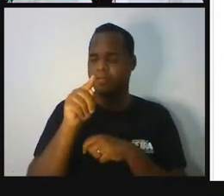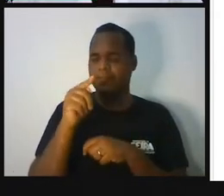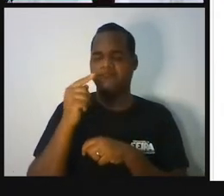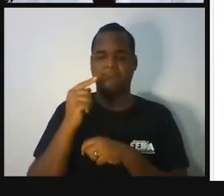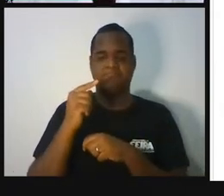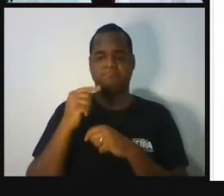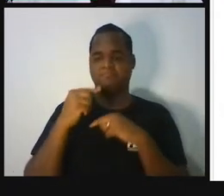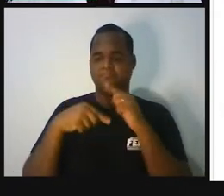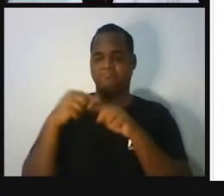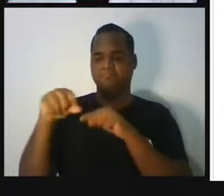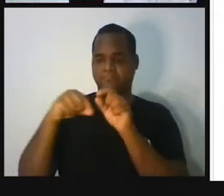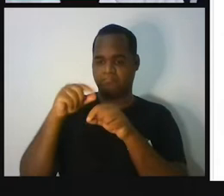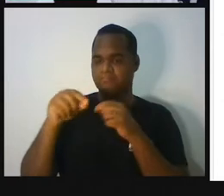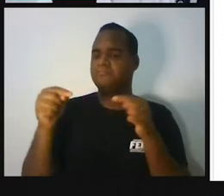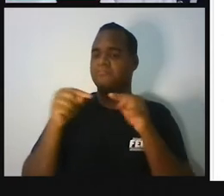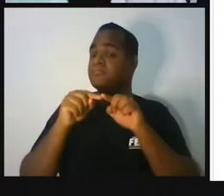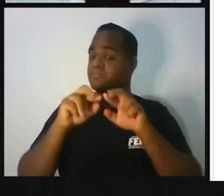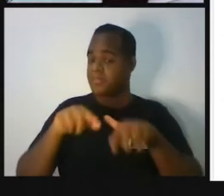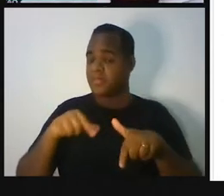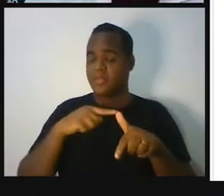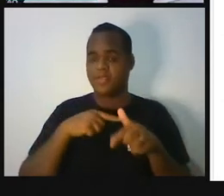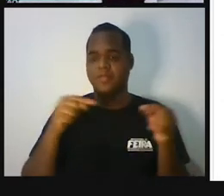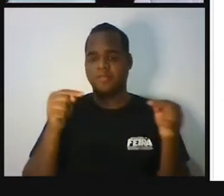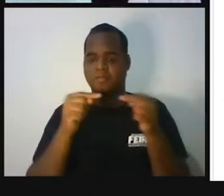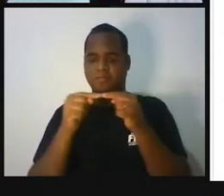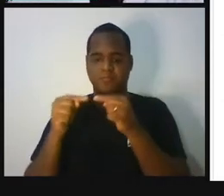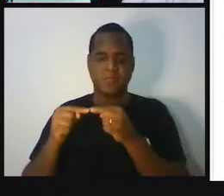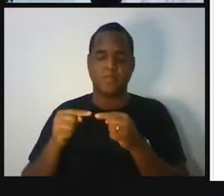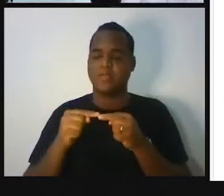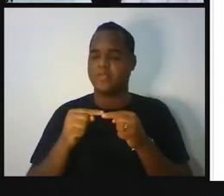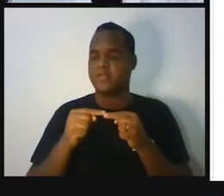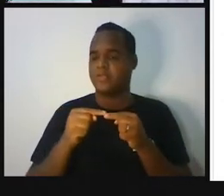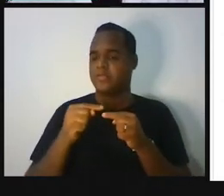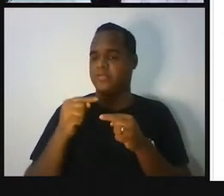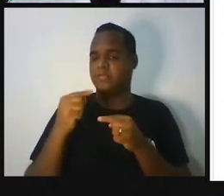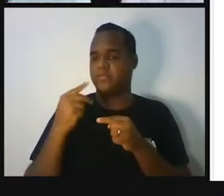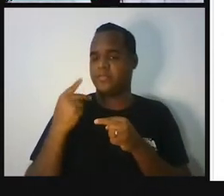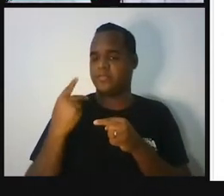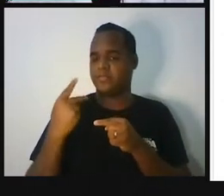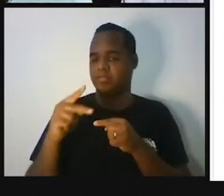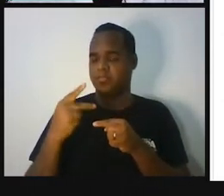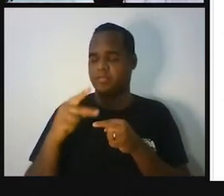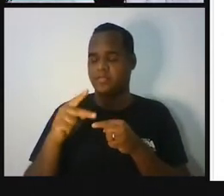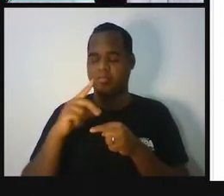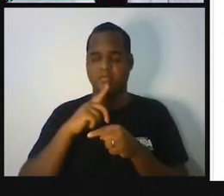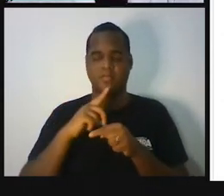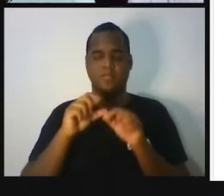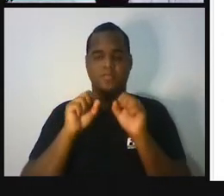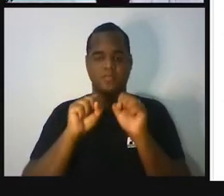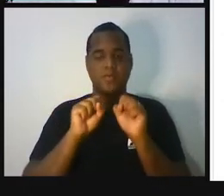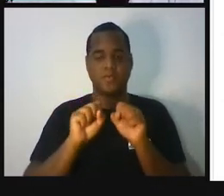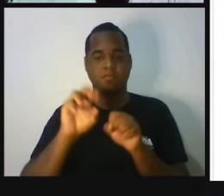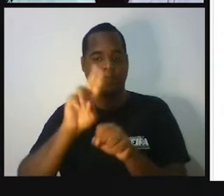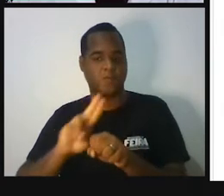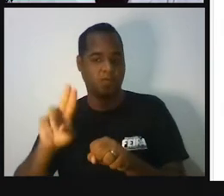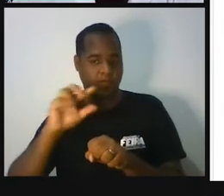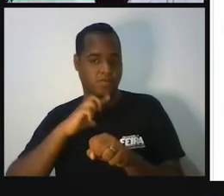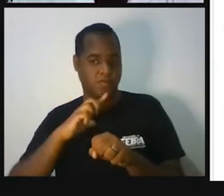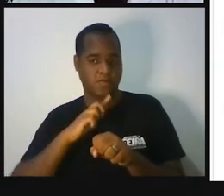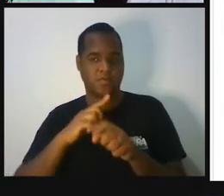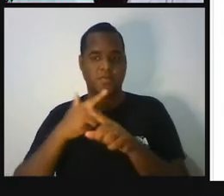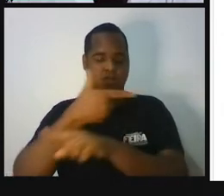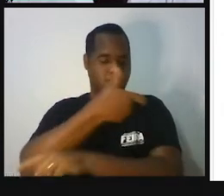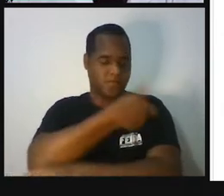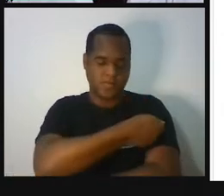dessas opções de aplicações Qual é aquela é usada para a